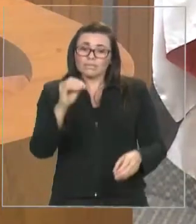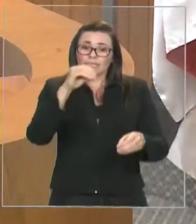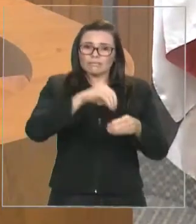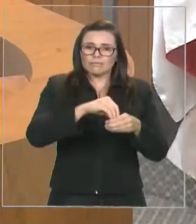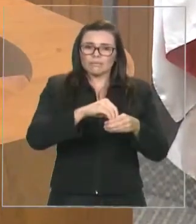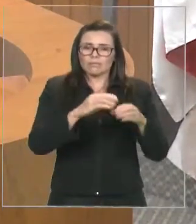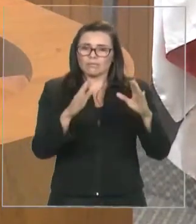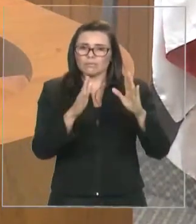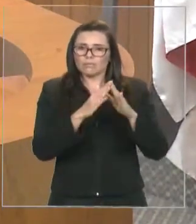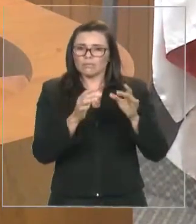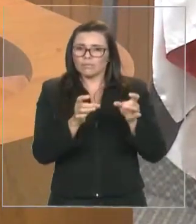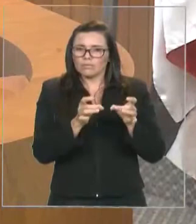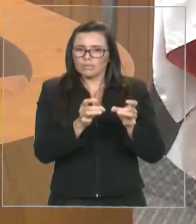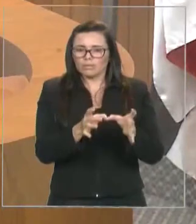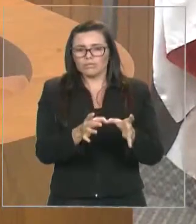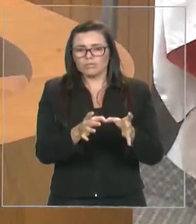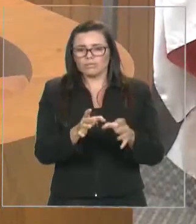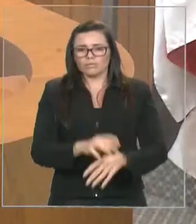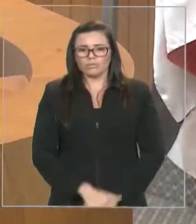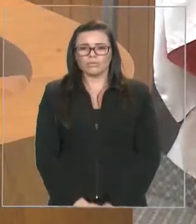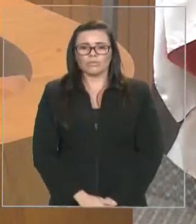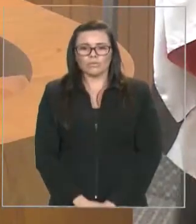para essas agências, para essas lojas